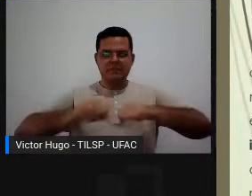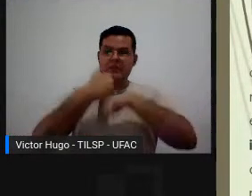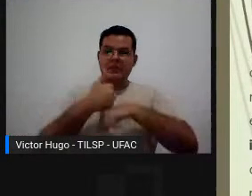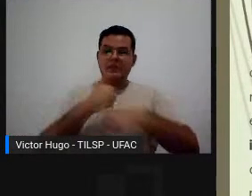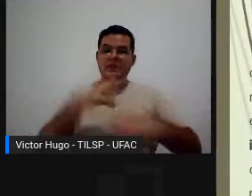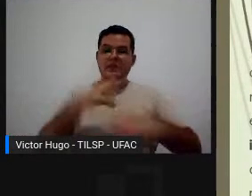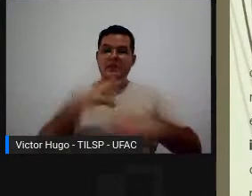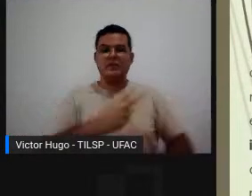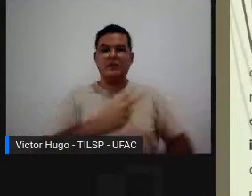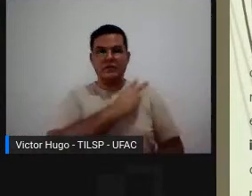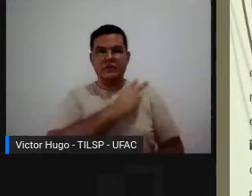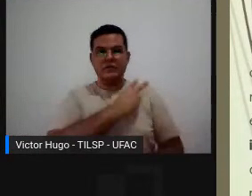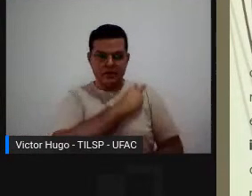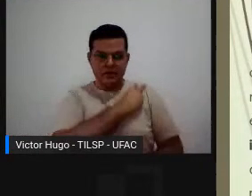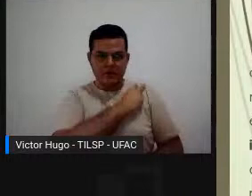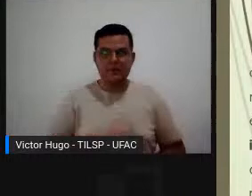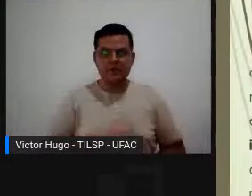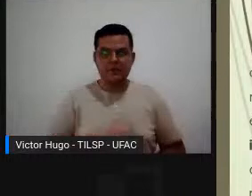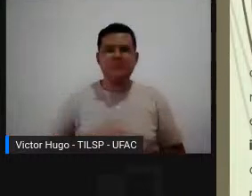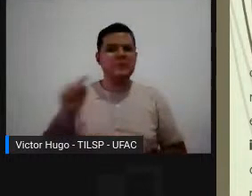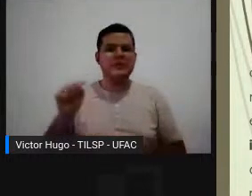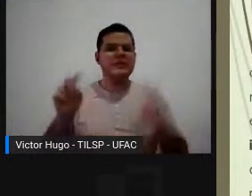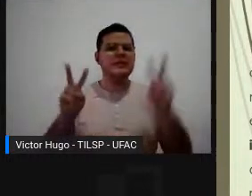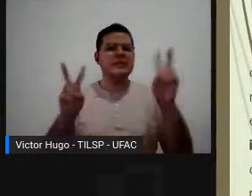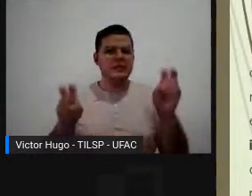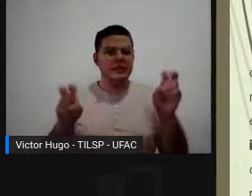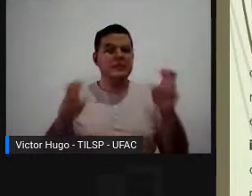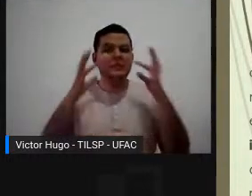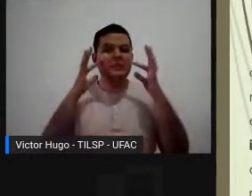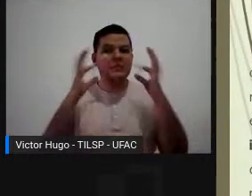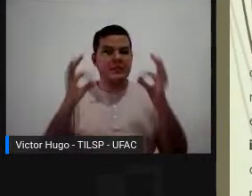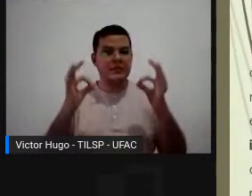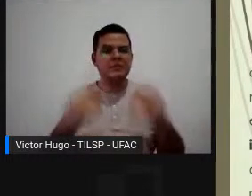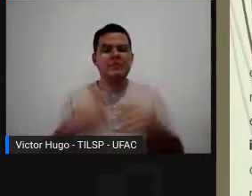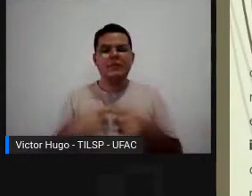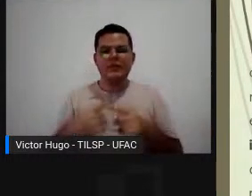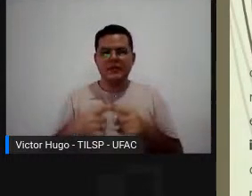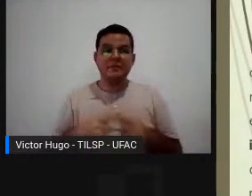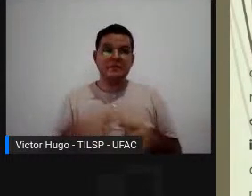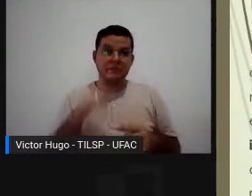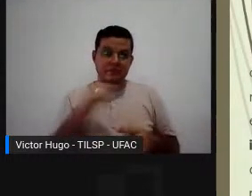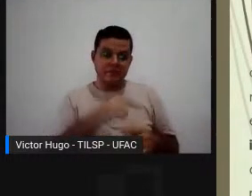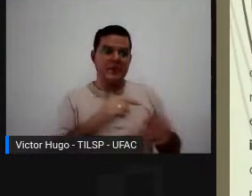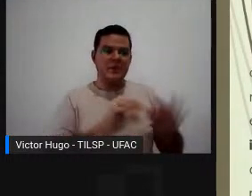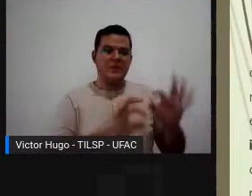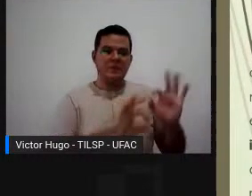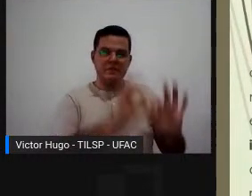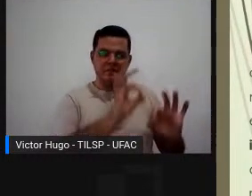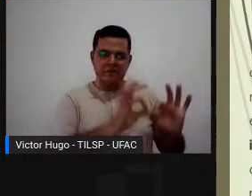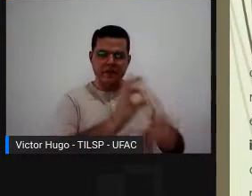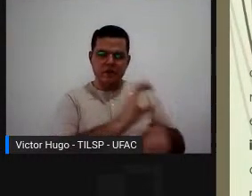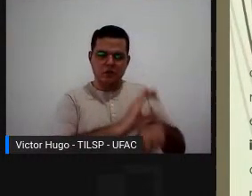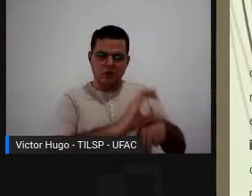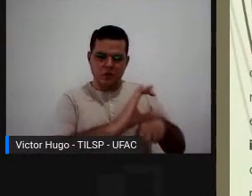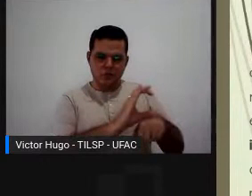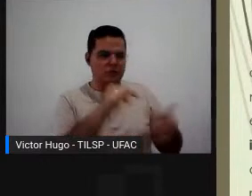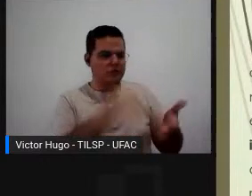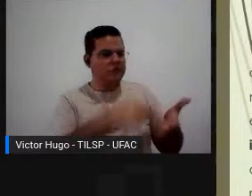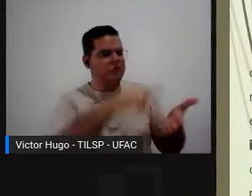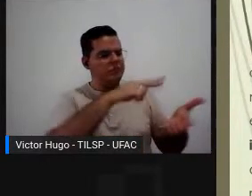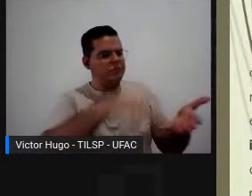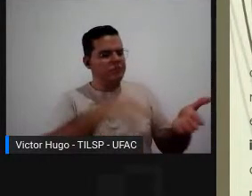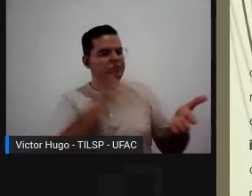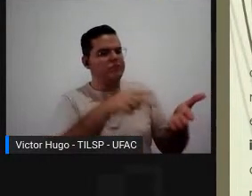porque, no primeiro plano de curso que eu analisei de a olho nu, eu já percebi essa